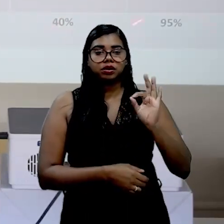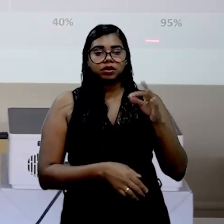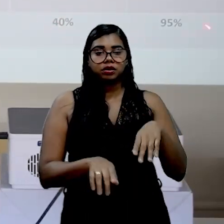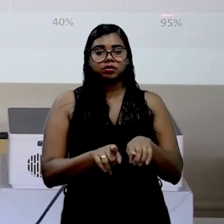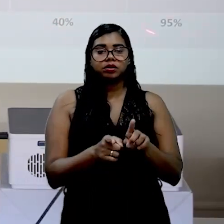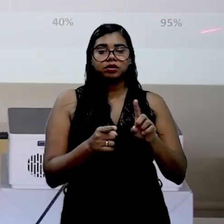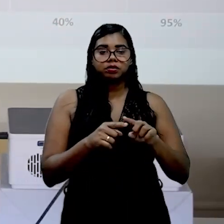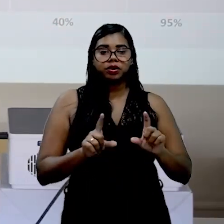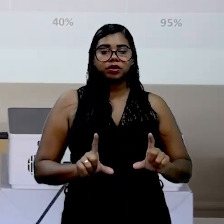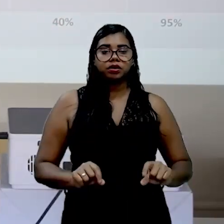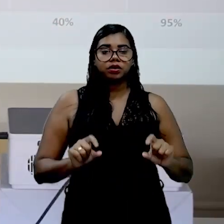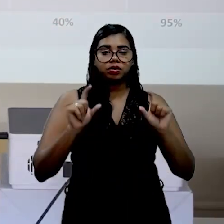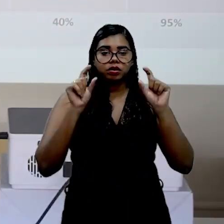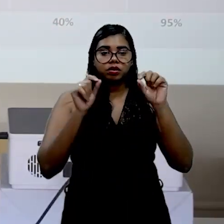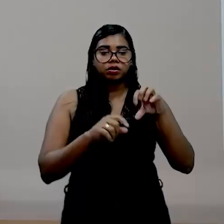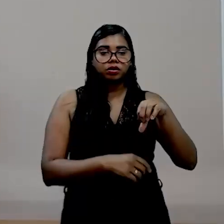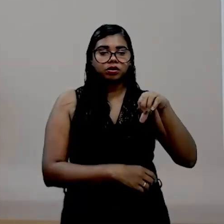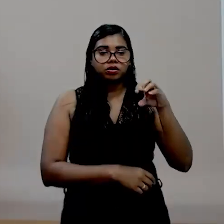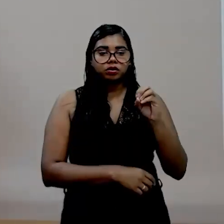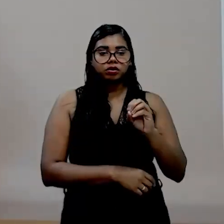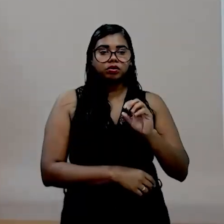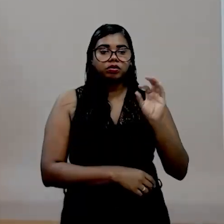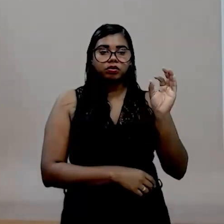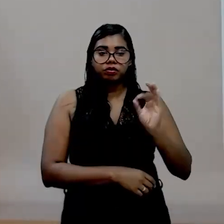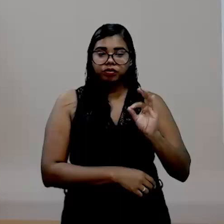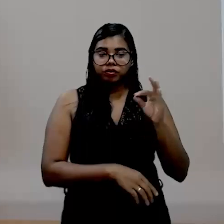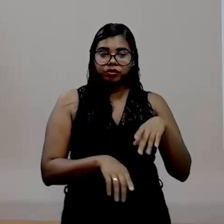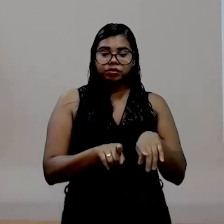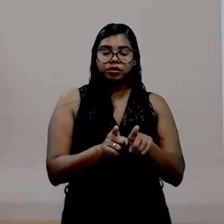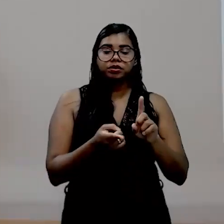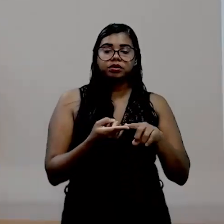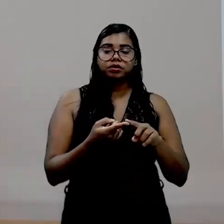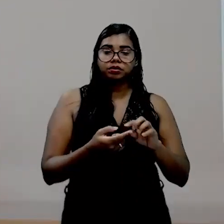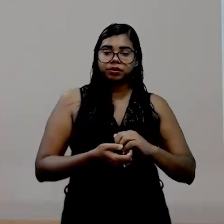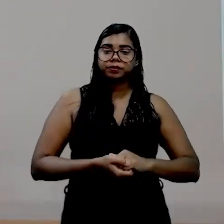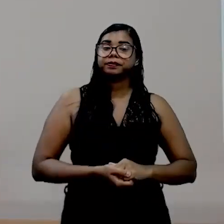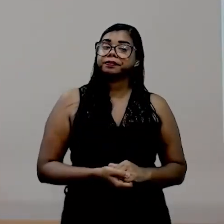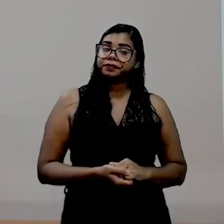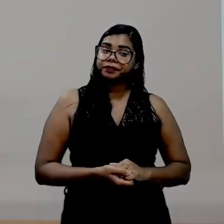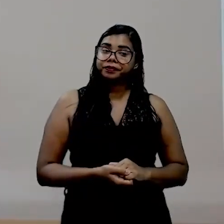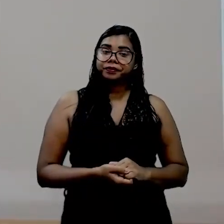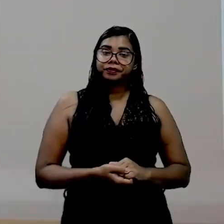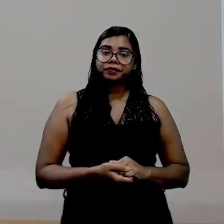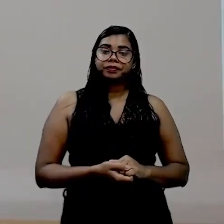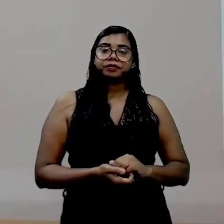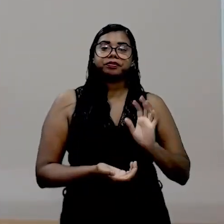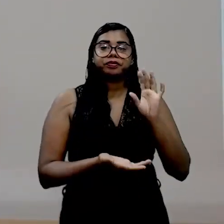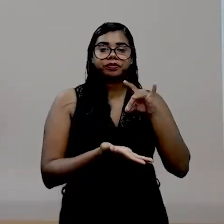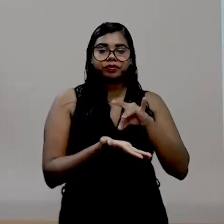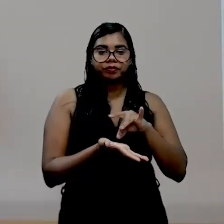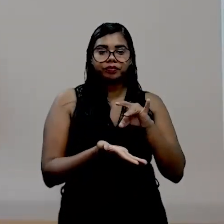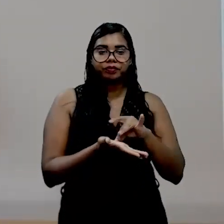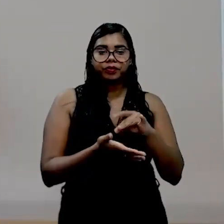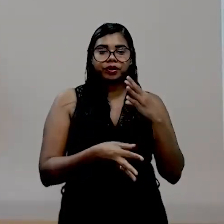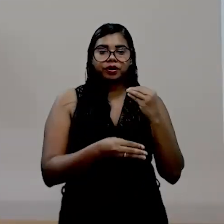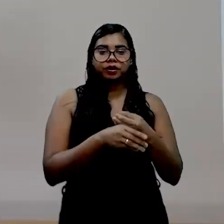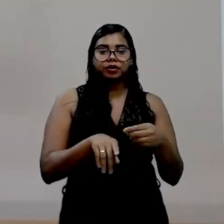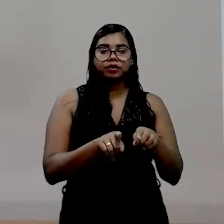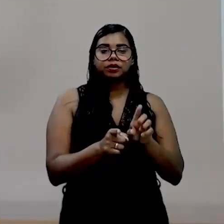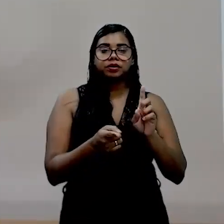câncer, 95% de ser se tiver um toque alterado. Então, na verdade, você associa as duas